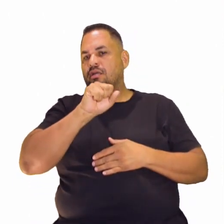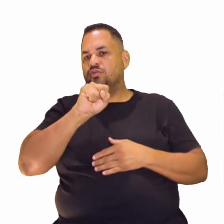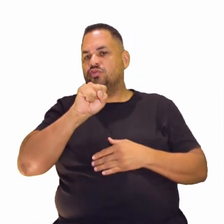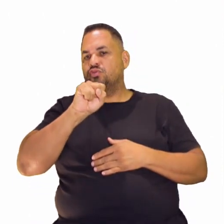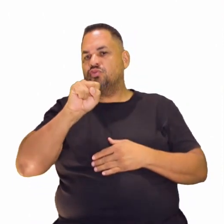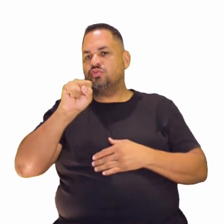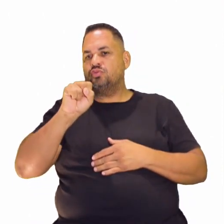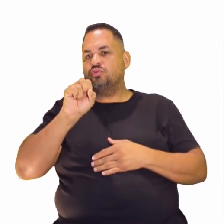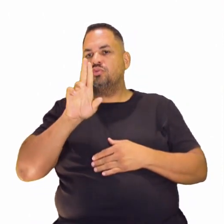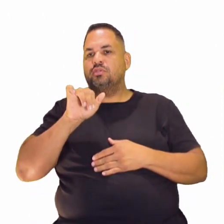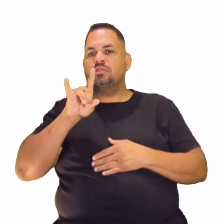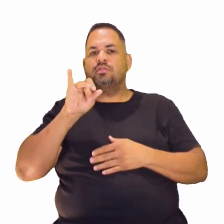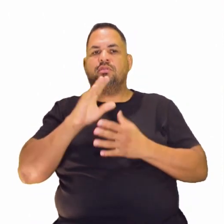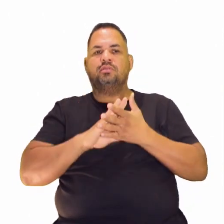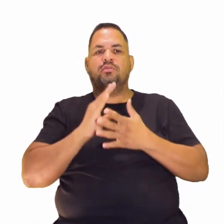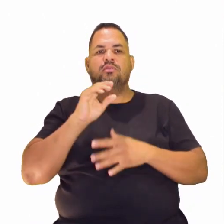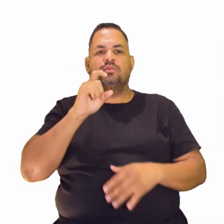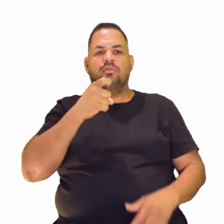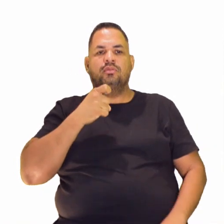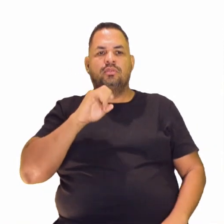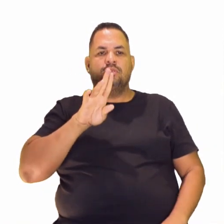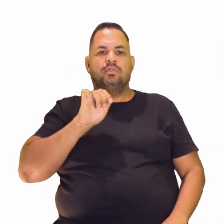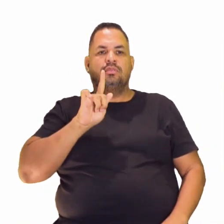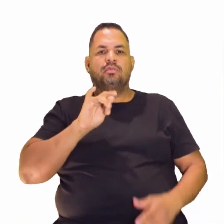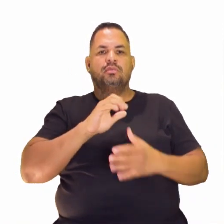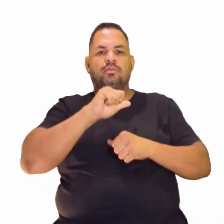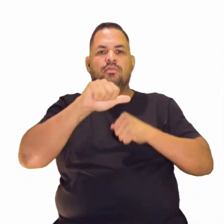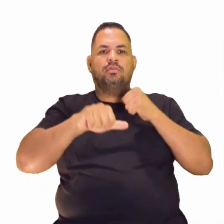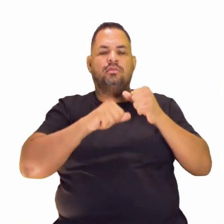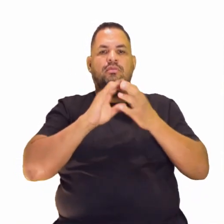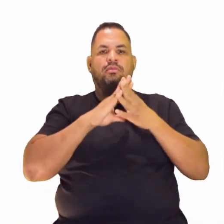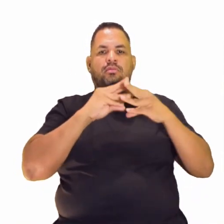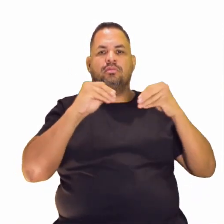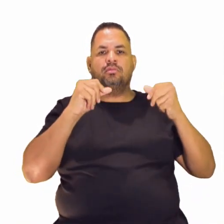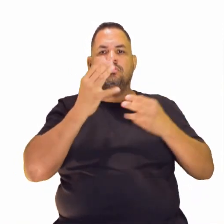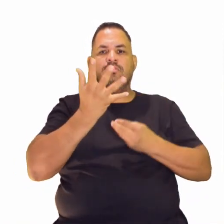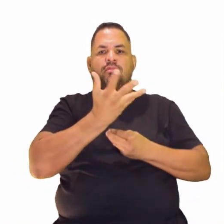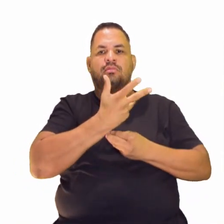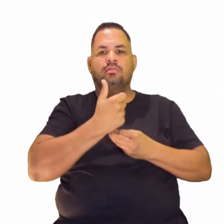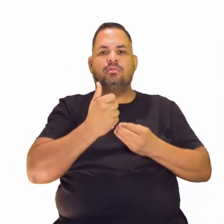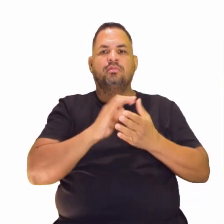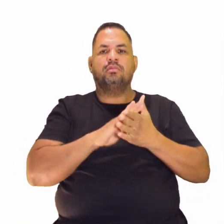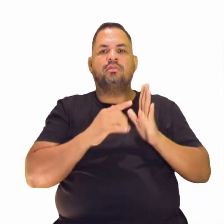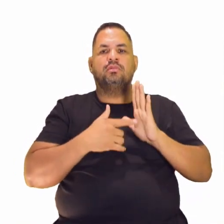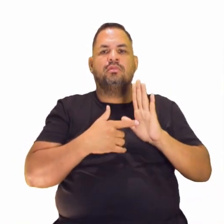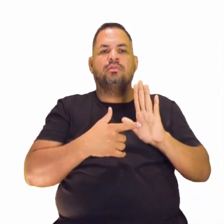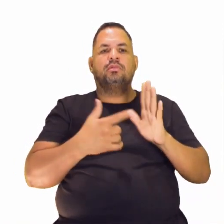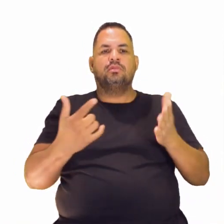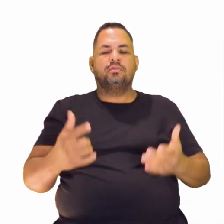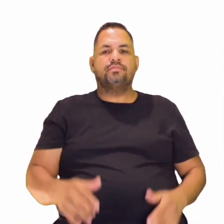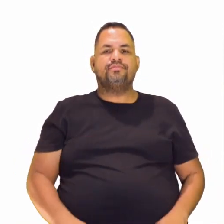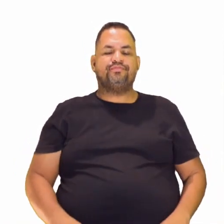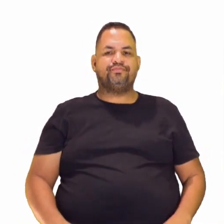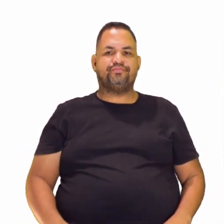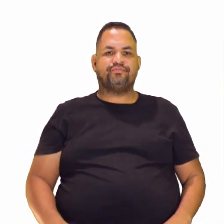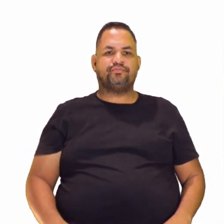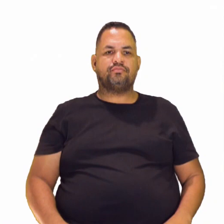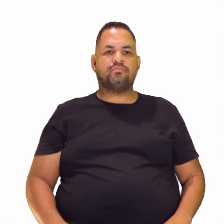Assurini, do Xingu, transformando o barro em arte, está na exposição, naquela exposição